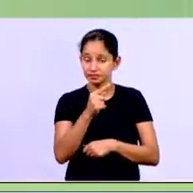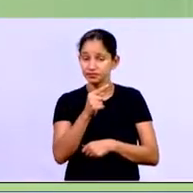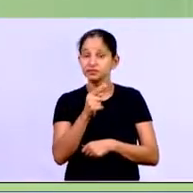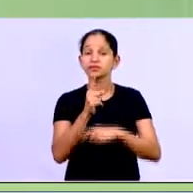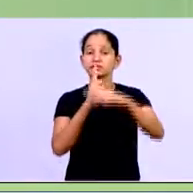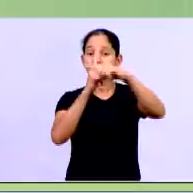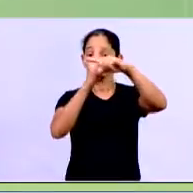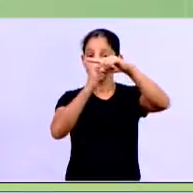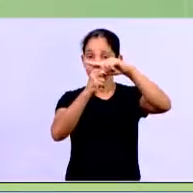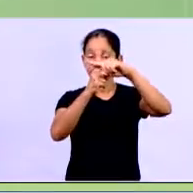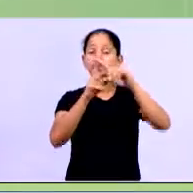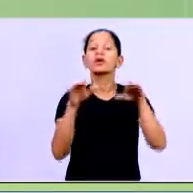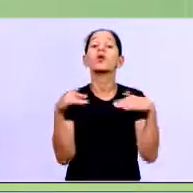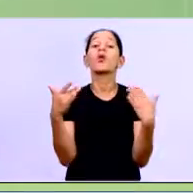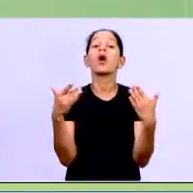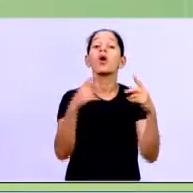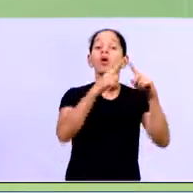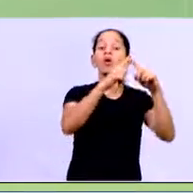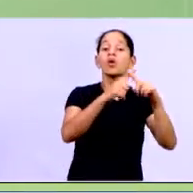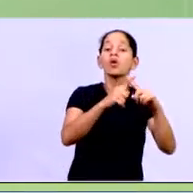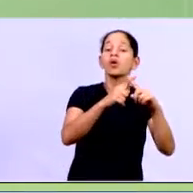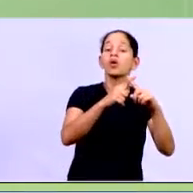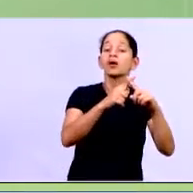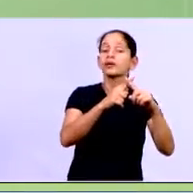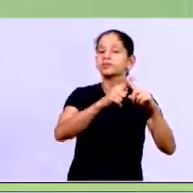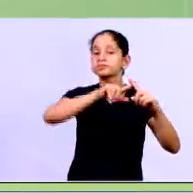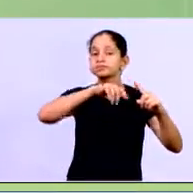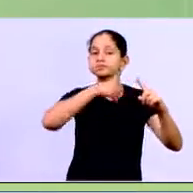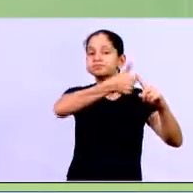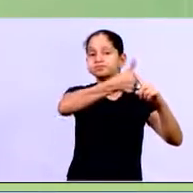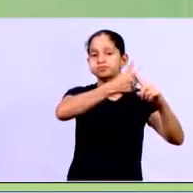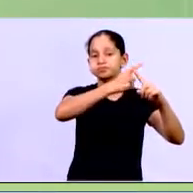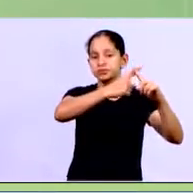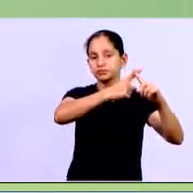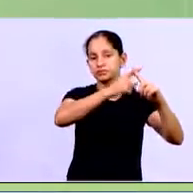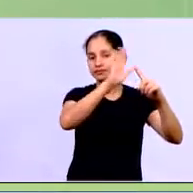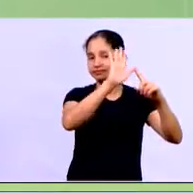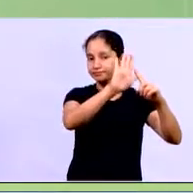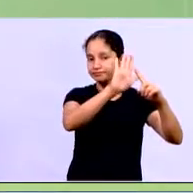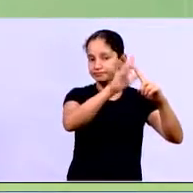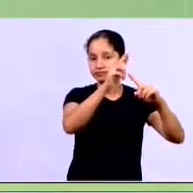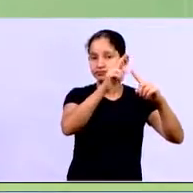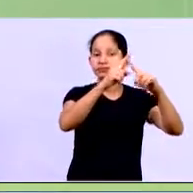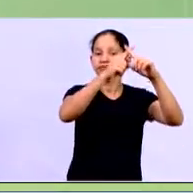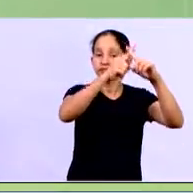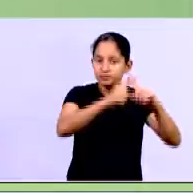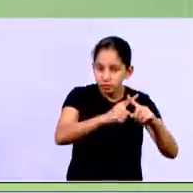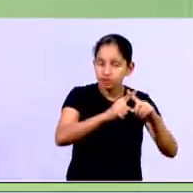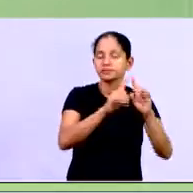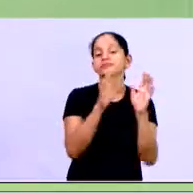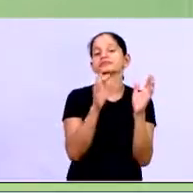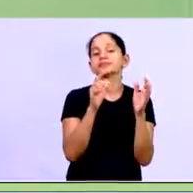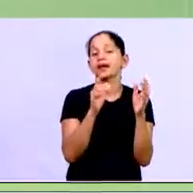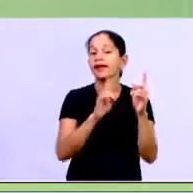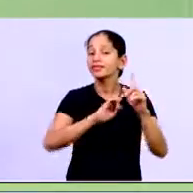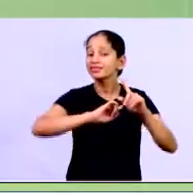operações matemáticas, você sabe que prioridade, nesse caso, a multiplicação. Então, primeiro eu vou multiplicar